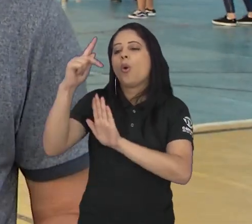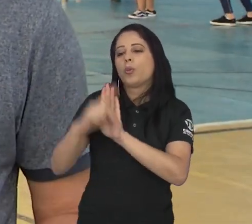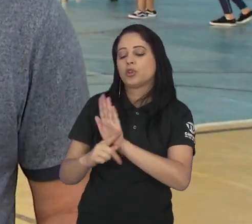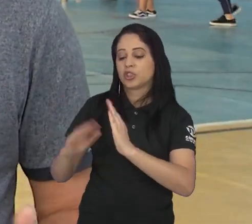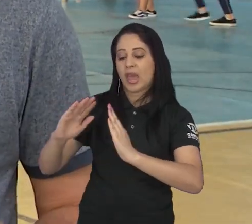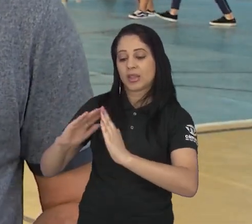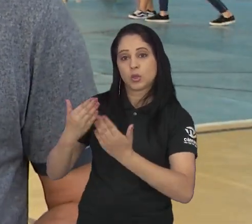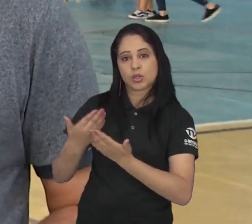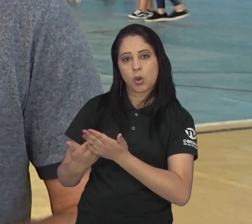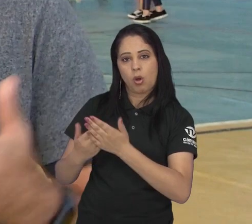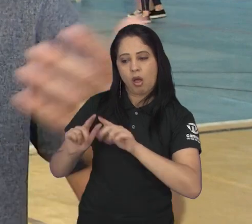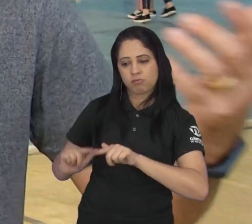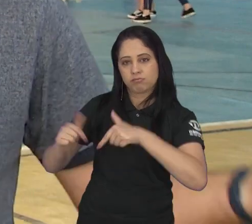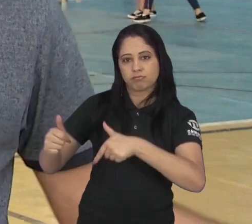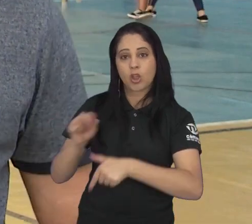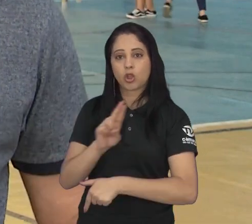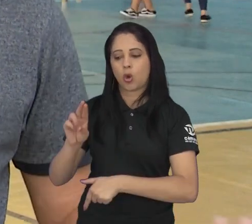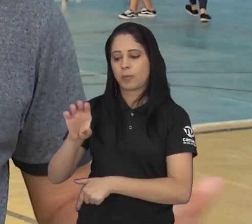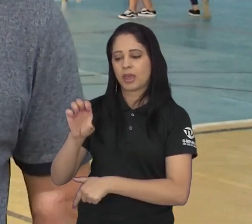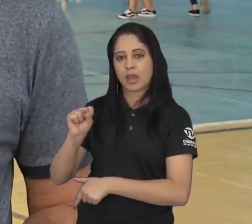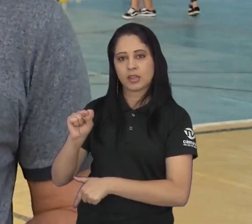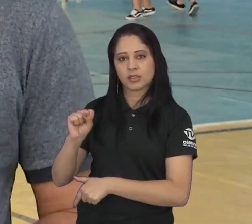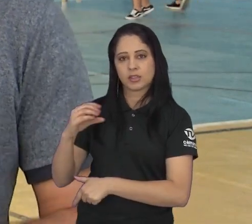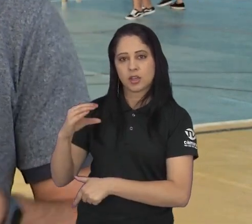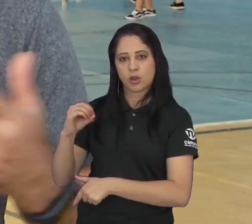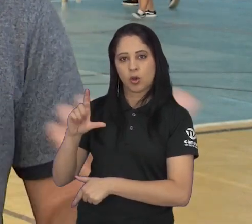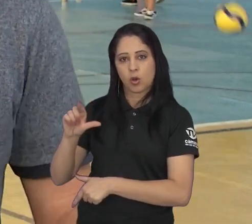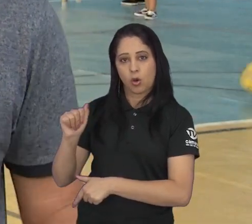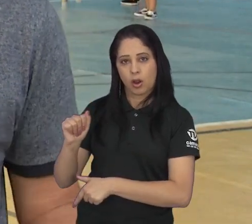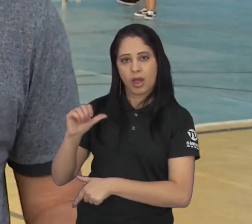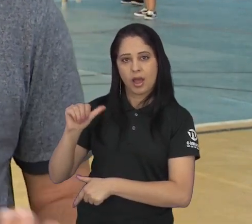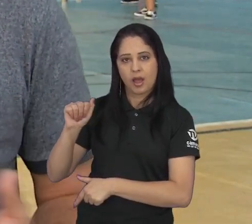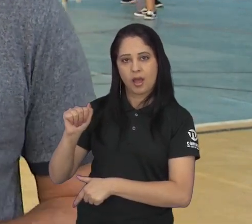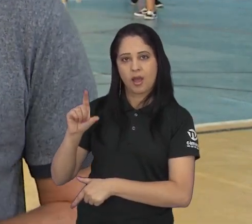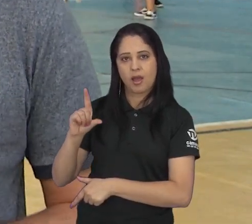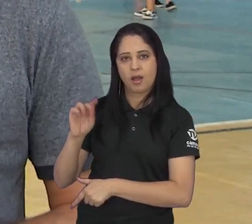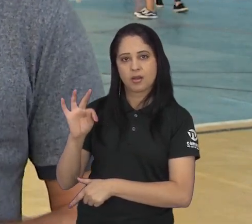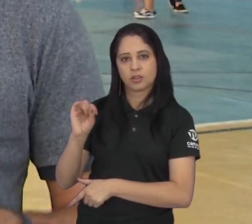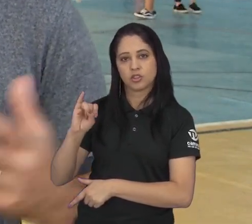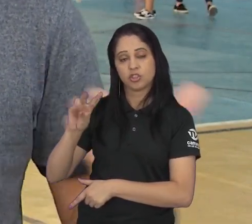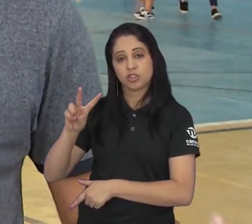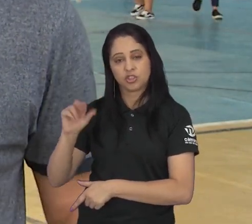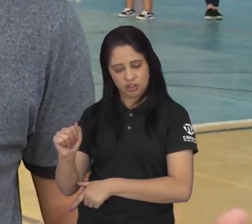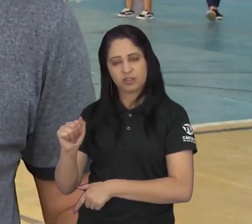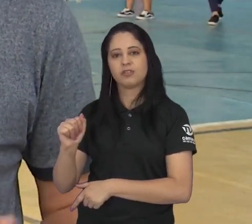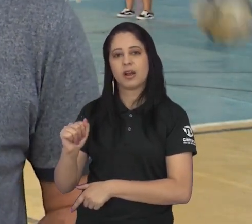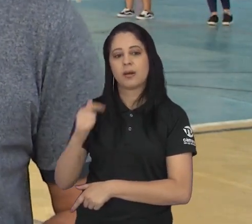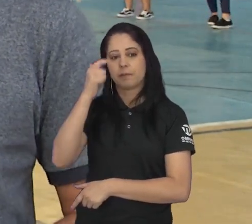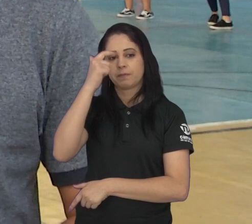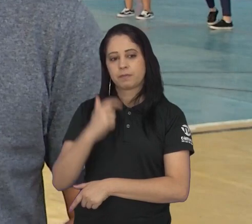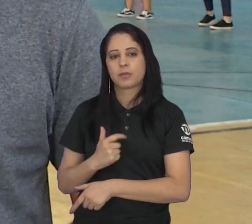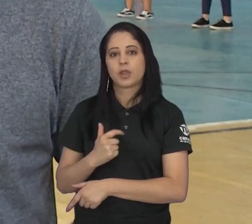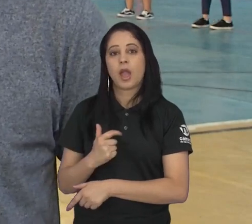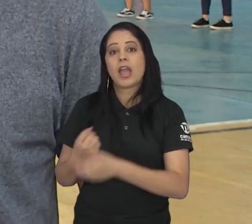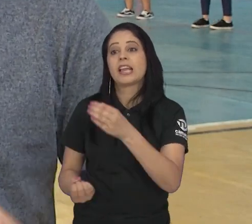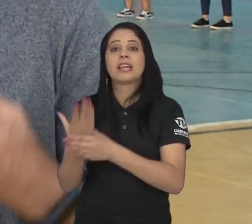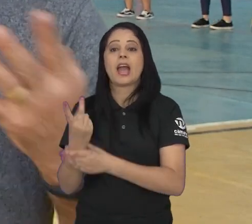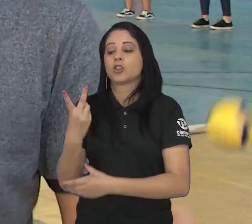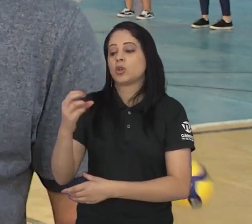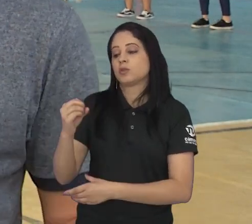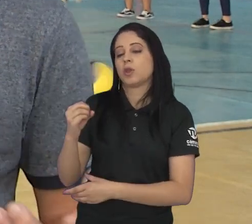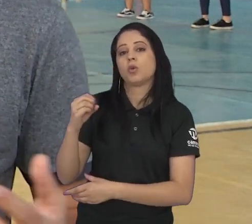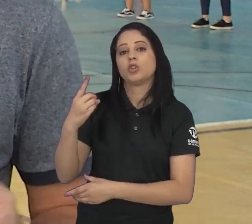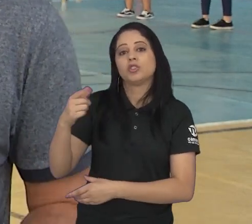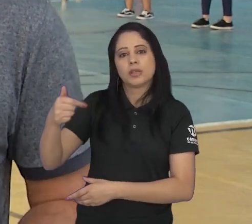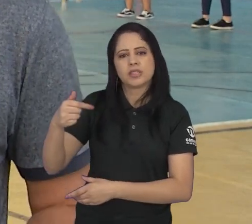em 2017 quando eu tive a oportunidade de estar à frente do departamento de esporte educacional da secretaria de educação e cidadania